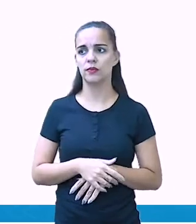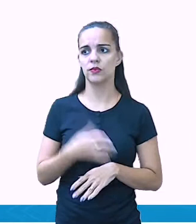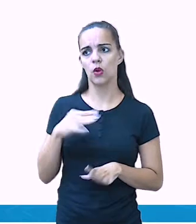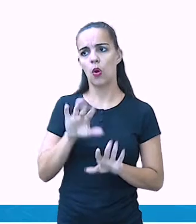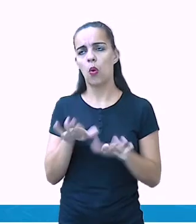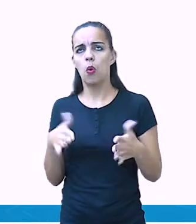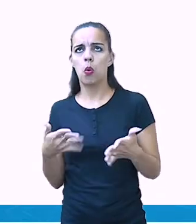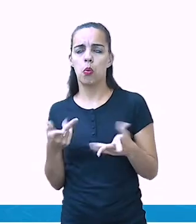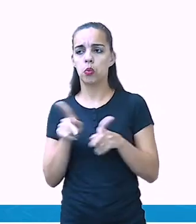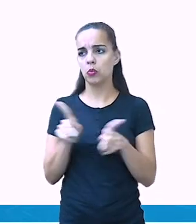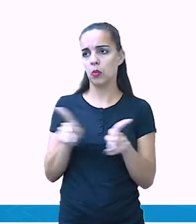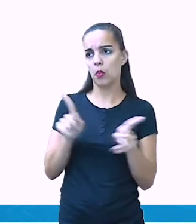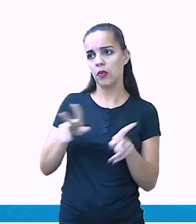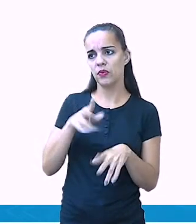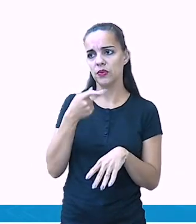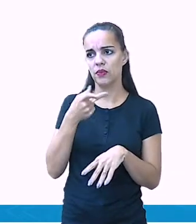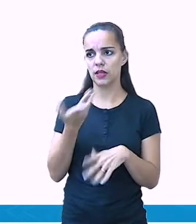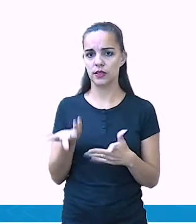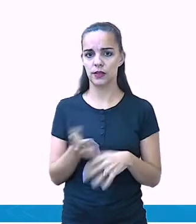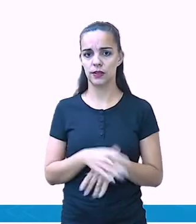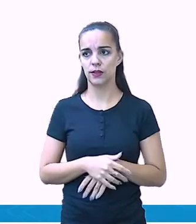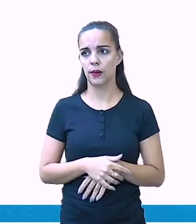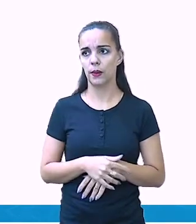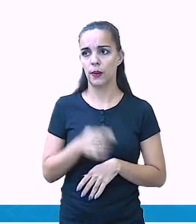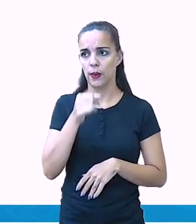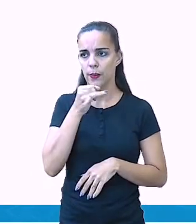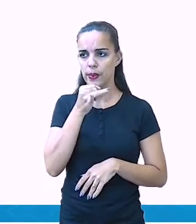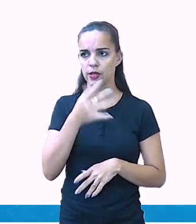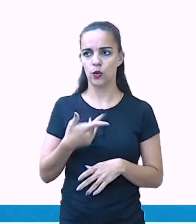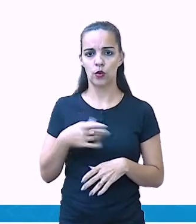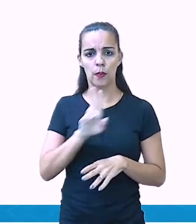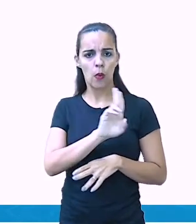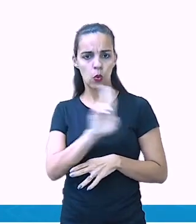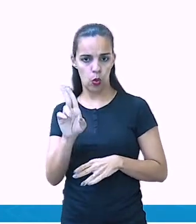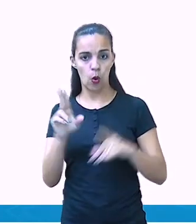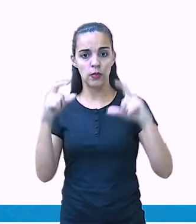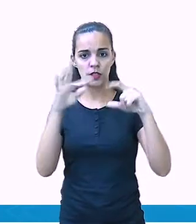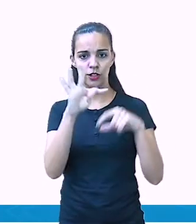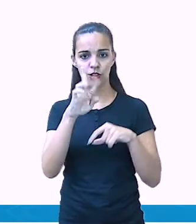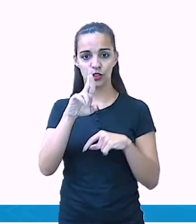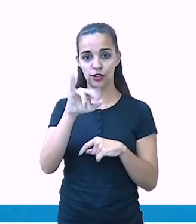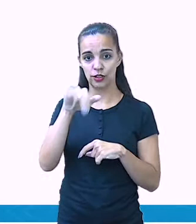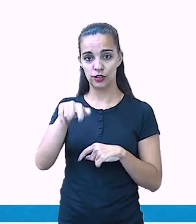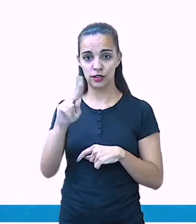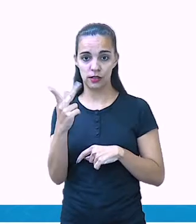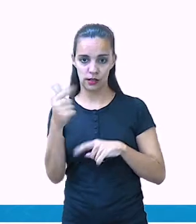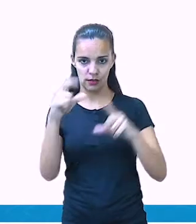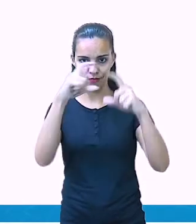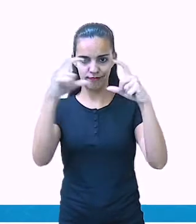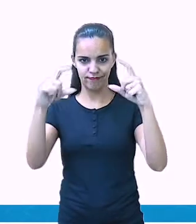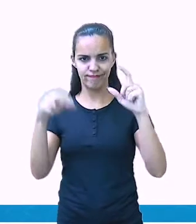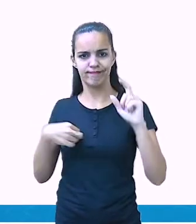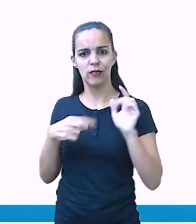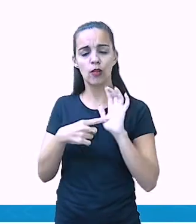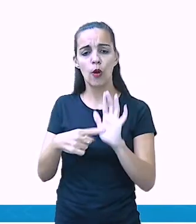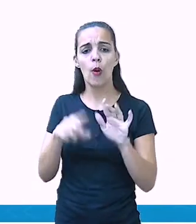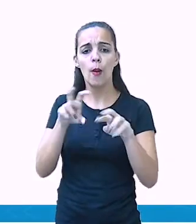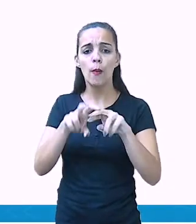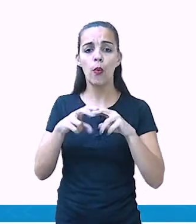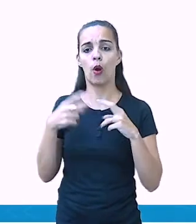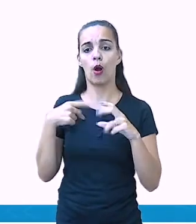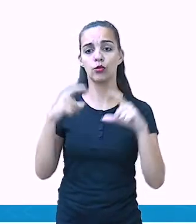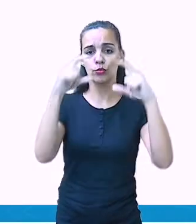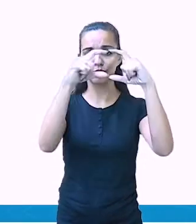uma professora fala para vocês, a gente vai falar sobre as tirinhas, olha lá. O nome tirinha remete ao formato de texto que